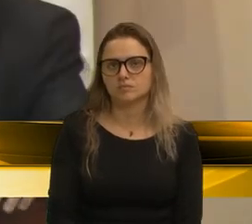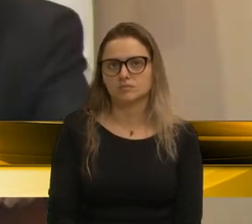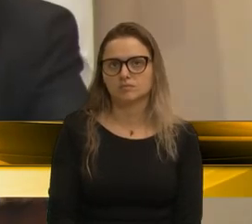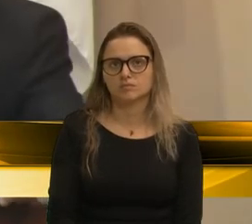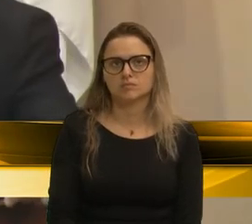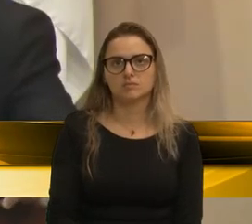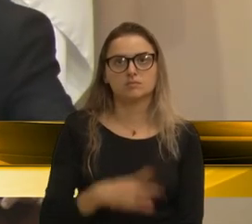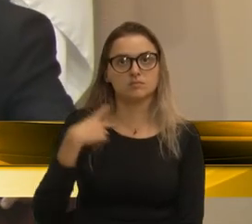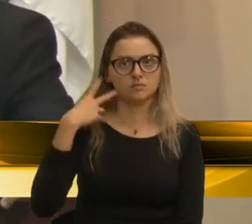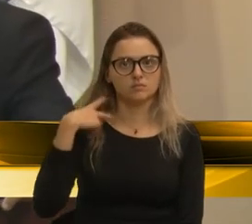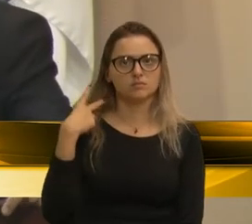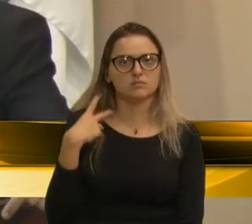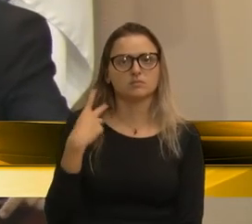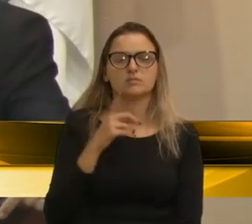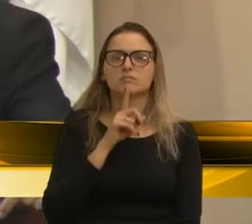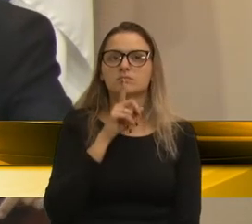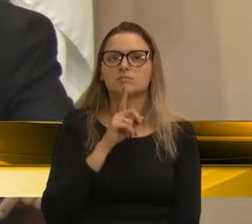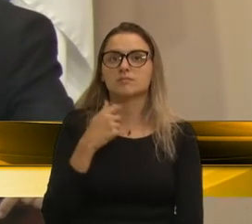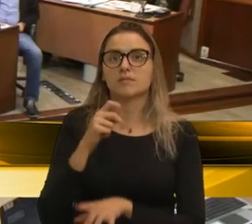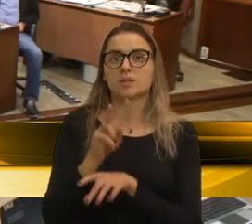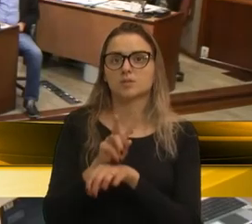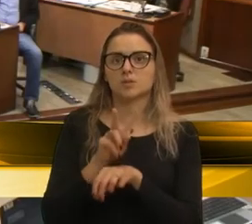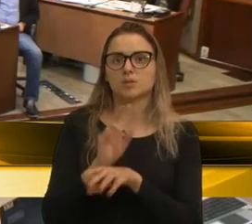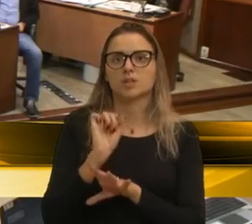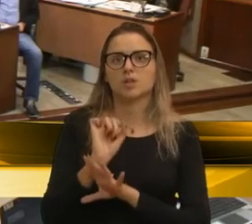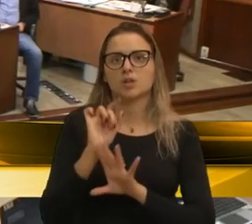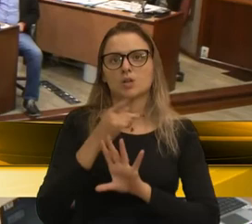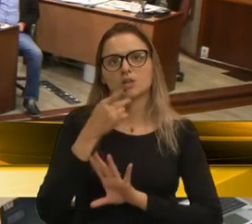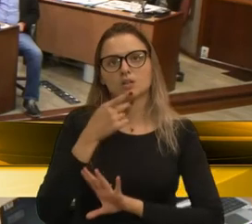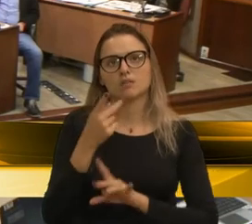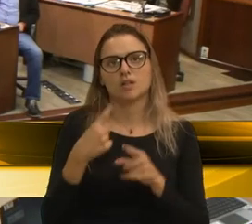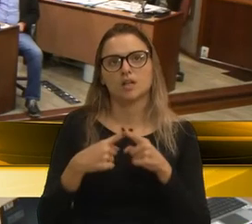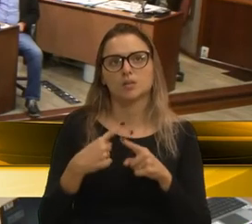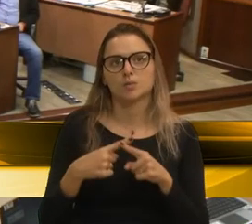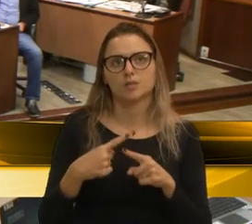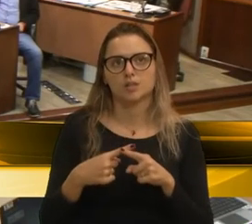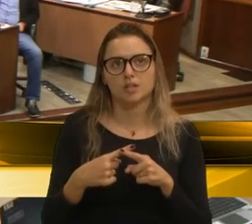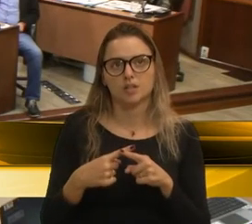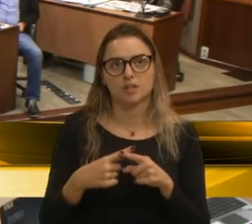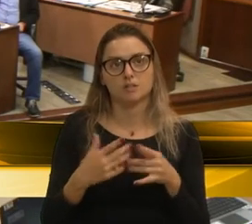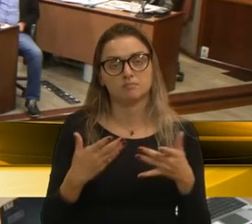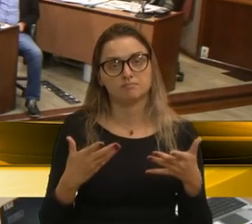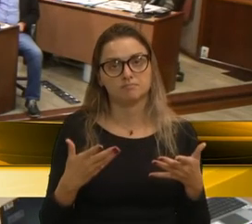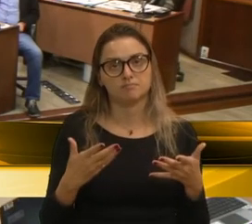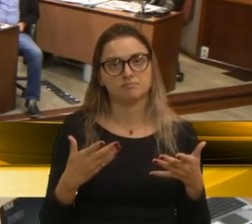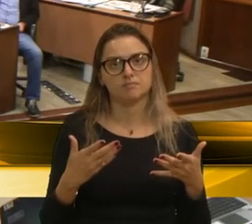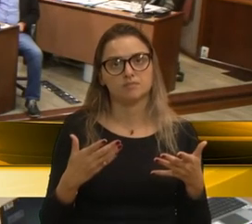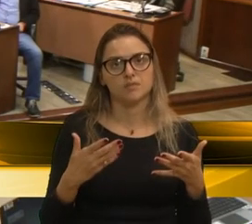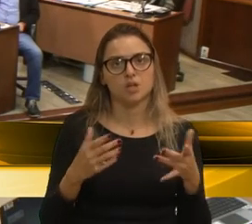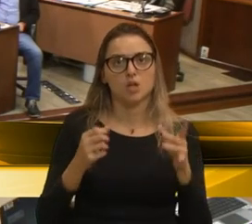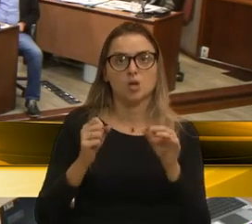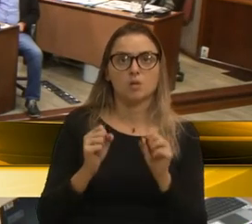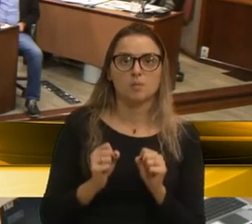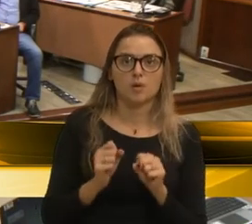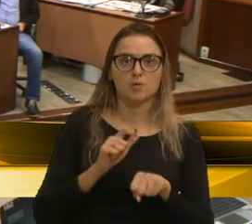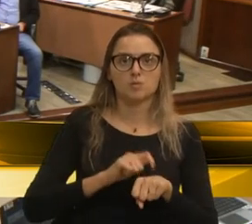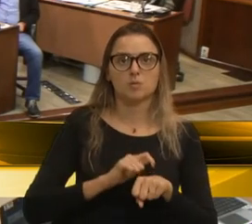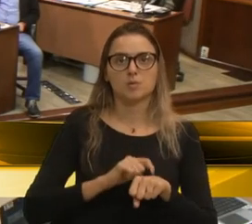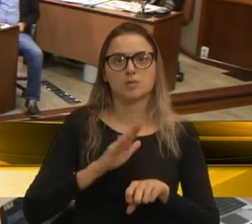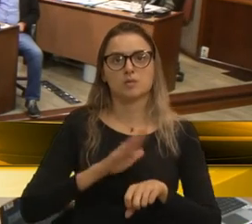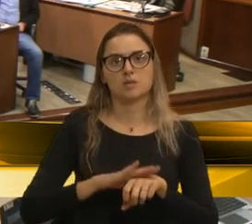Vereador Alberto, até tem que cuidar o que a gente fala, porque talvez tenha sido os momentos que eu mais